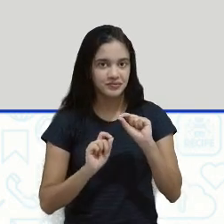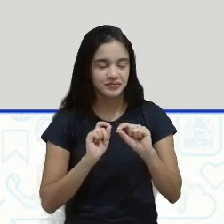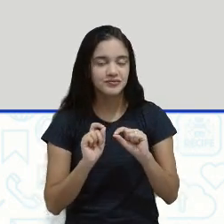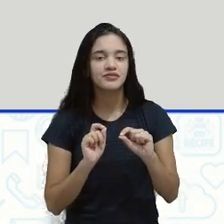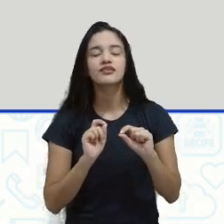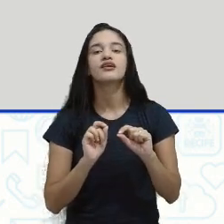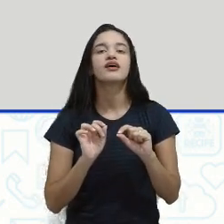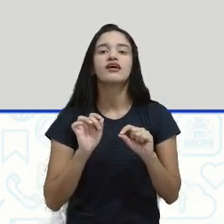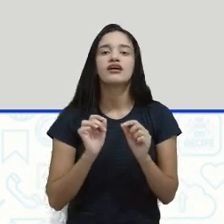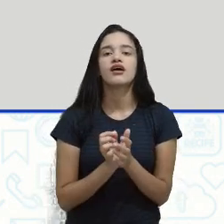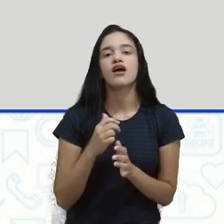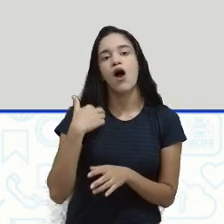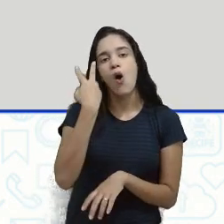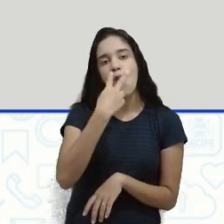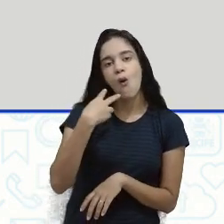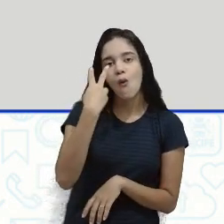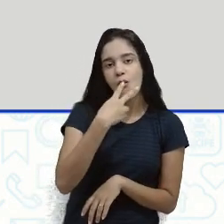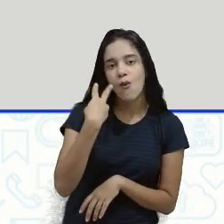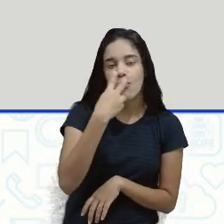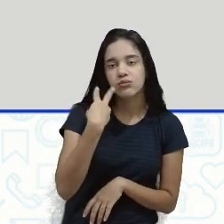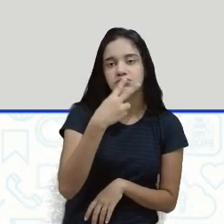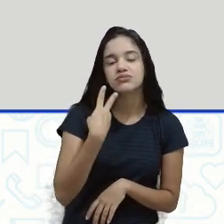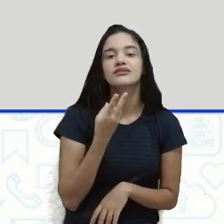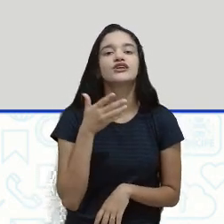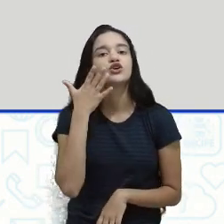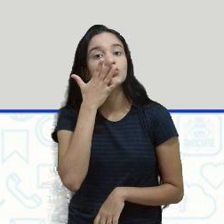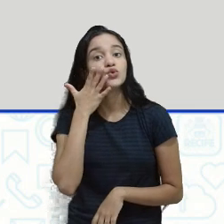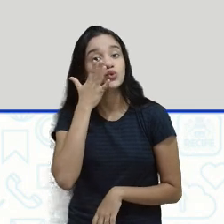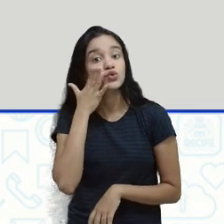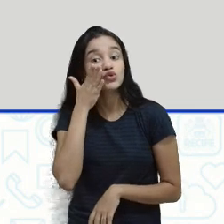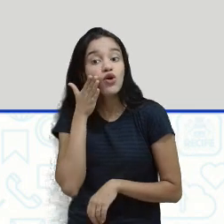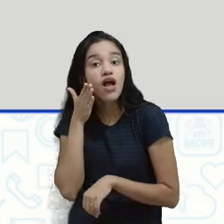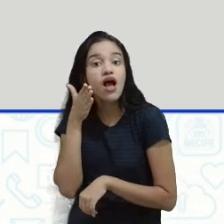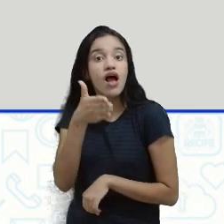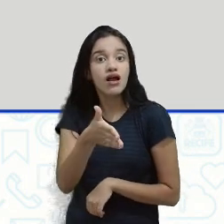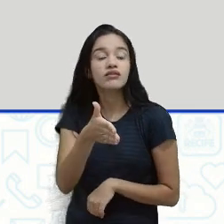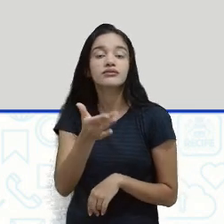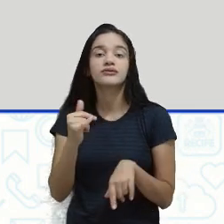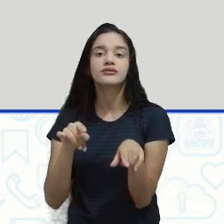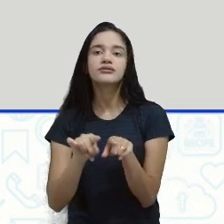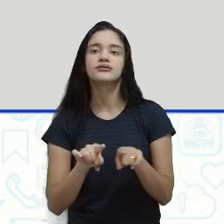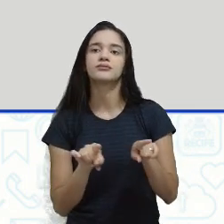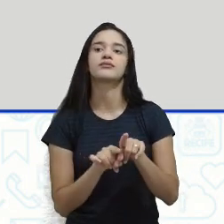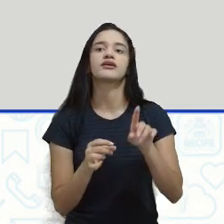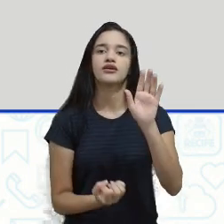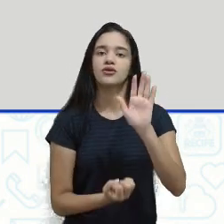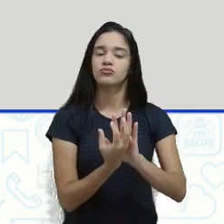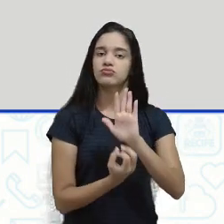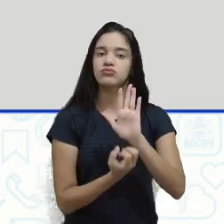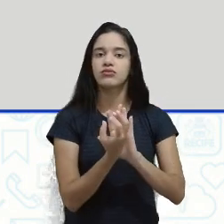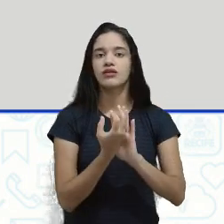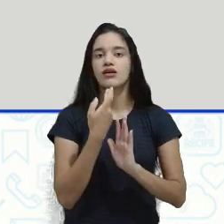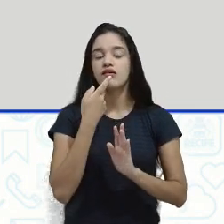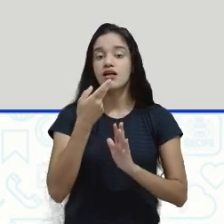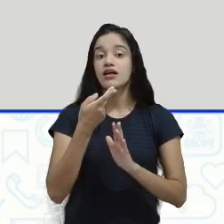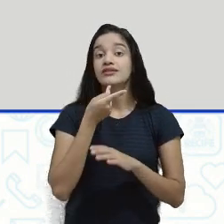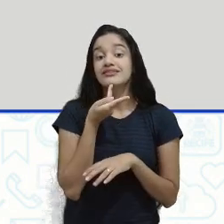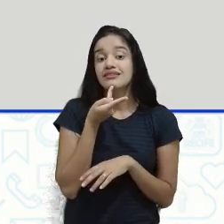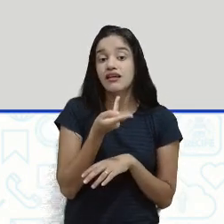entrevista são a oralidade e o discurso direto, reprodução integral da fala de um